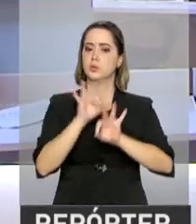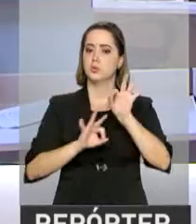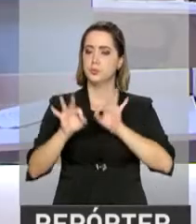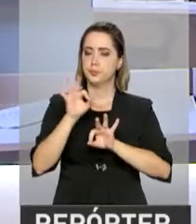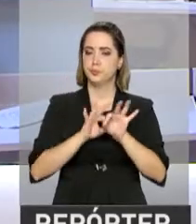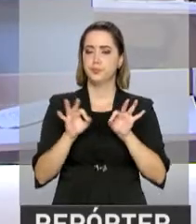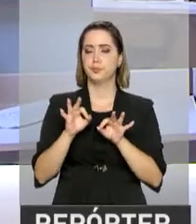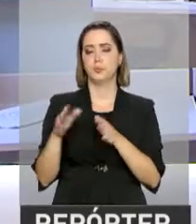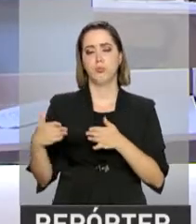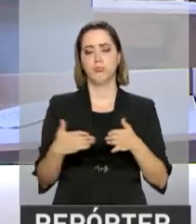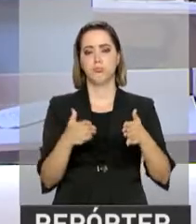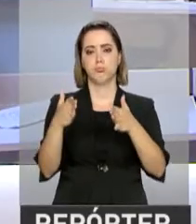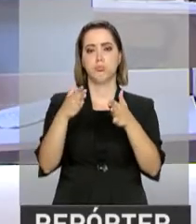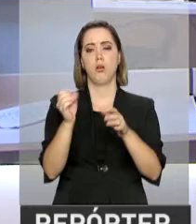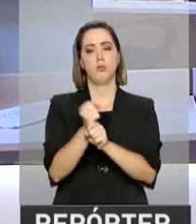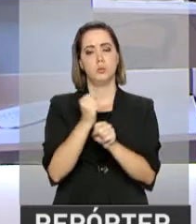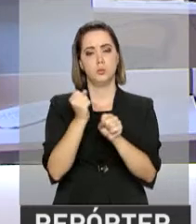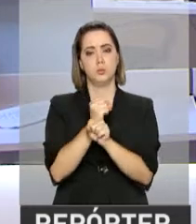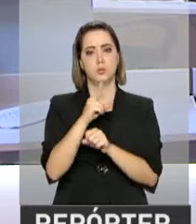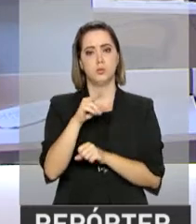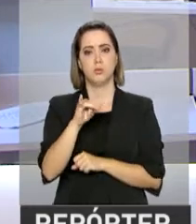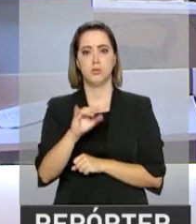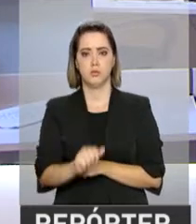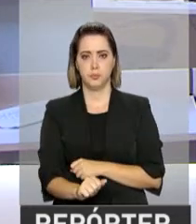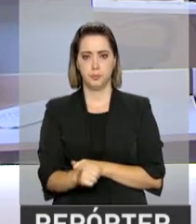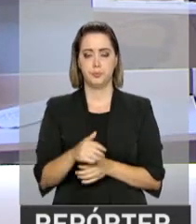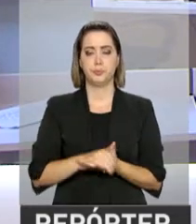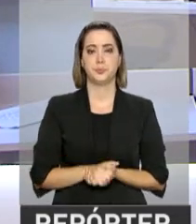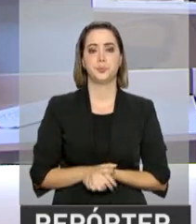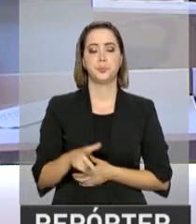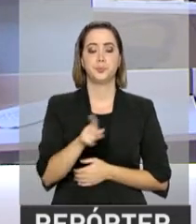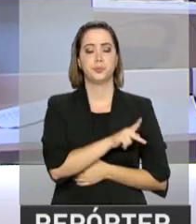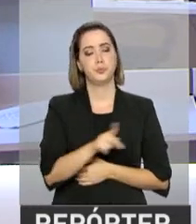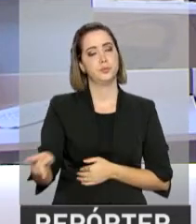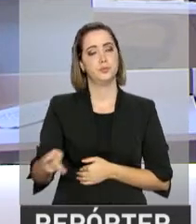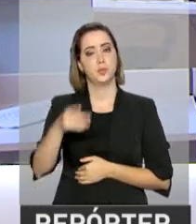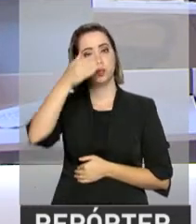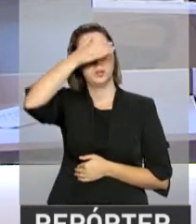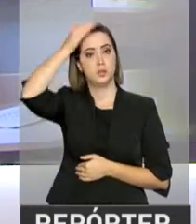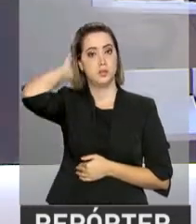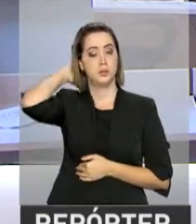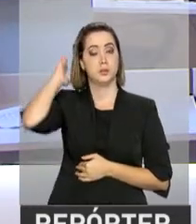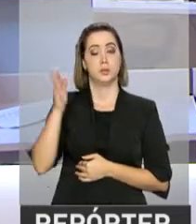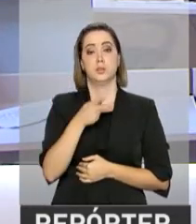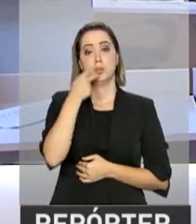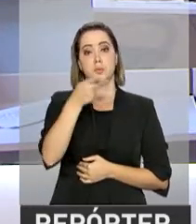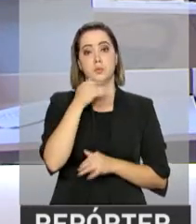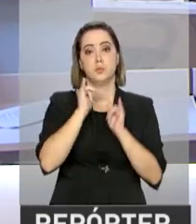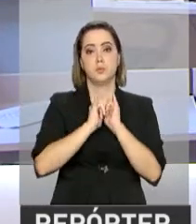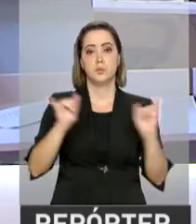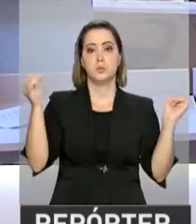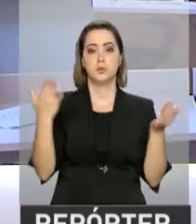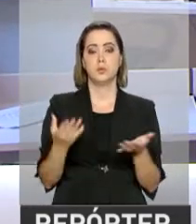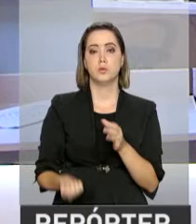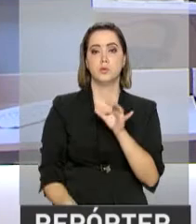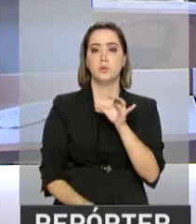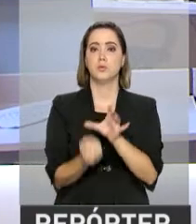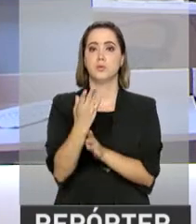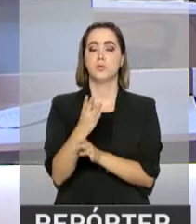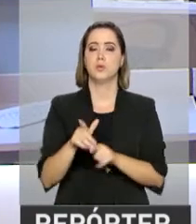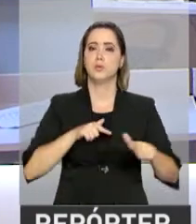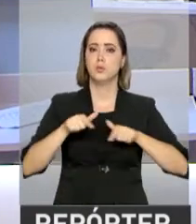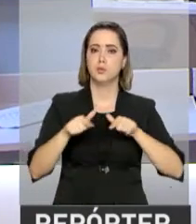e o presidente michel temer anunciou hoje que foi criada uma força tarefa com a casa civil e os ministérios da agricultura